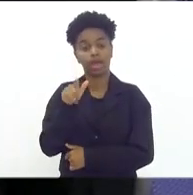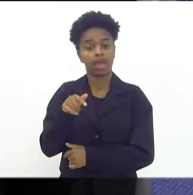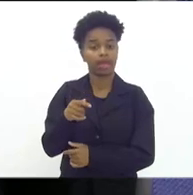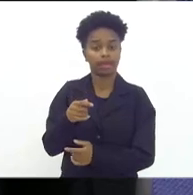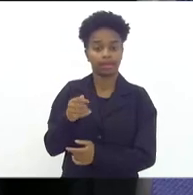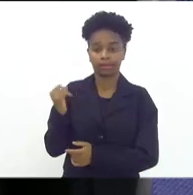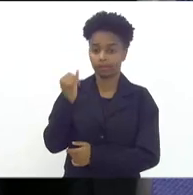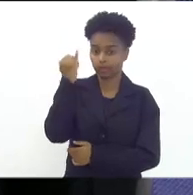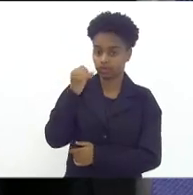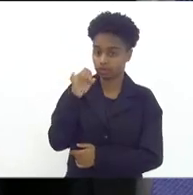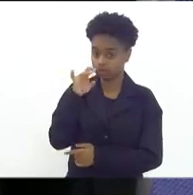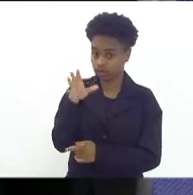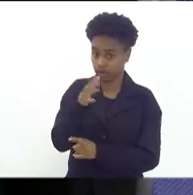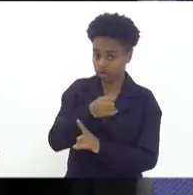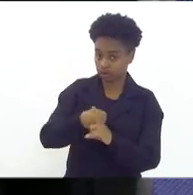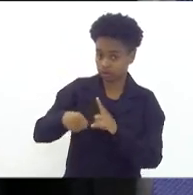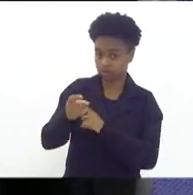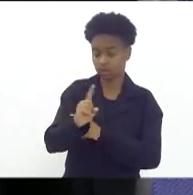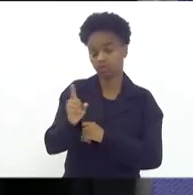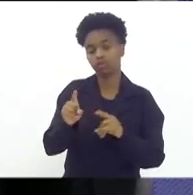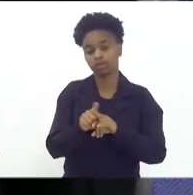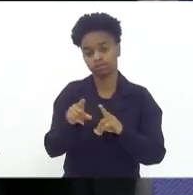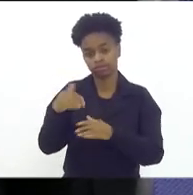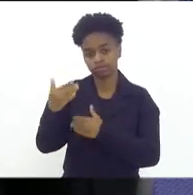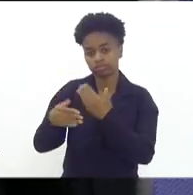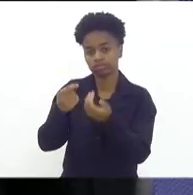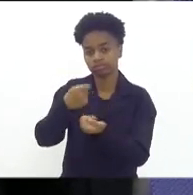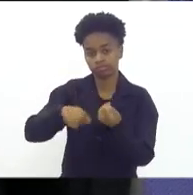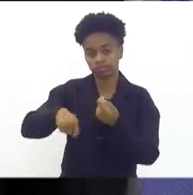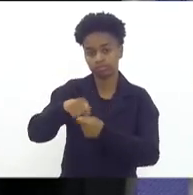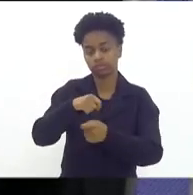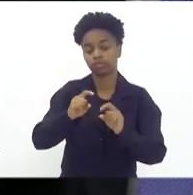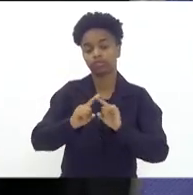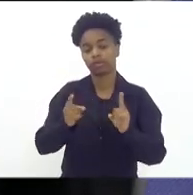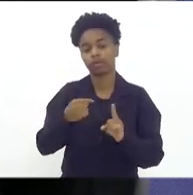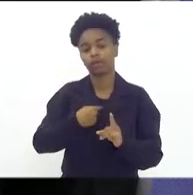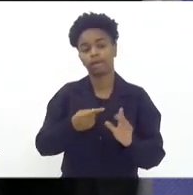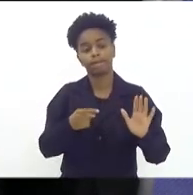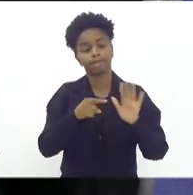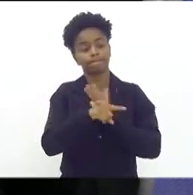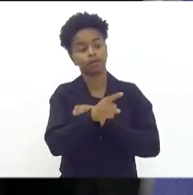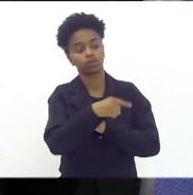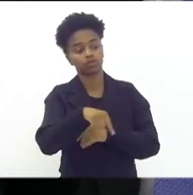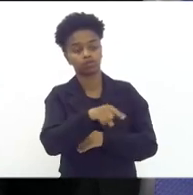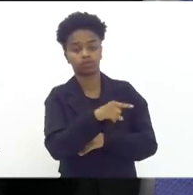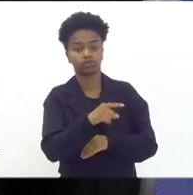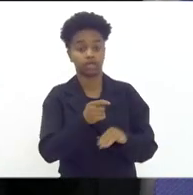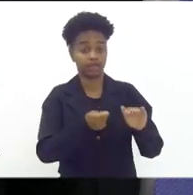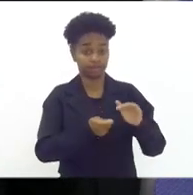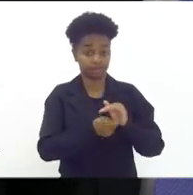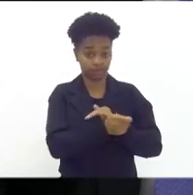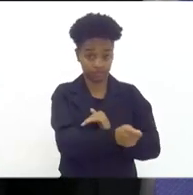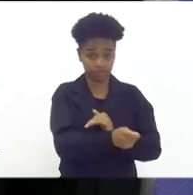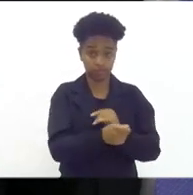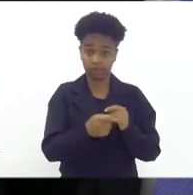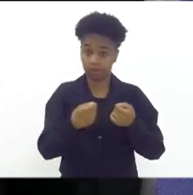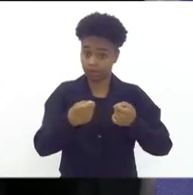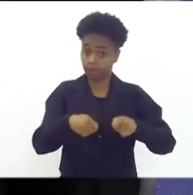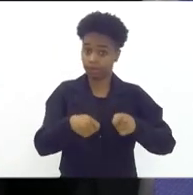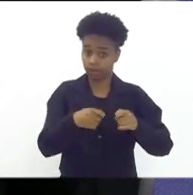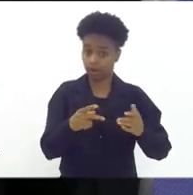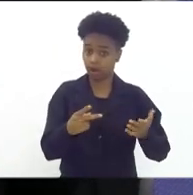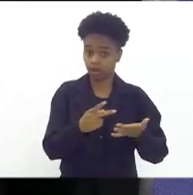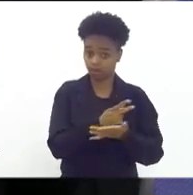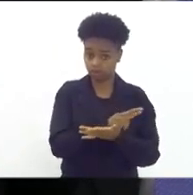sociais desenvolvimento econômico da região e aí pondero para vocês investimentos essenciais e necessários que